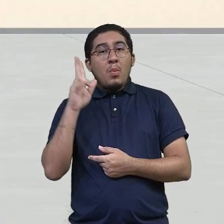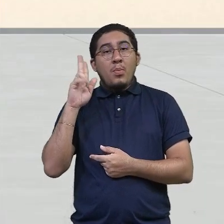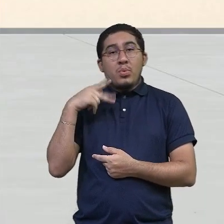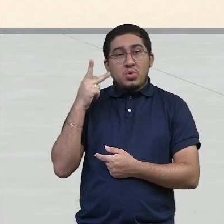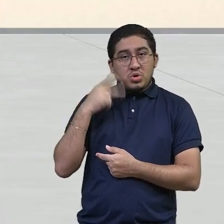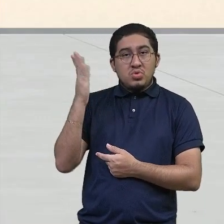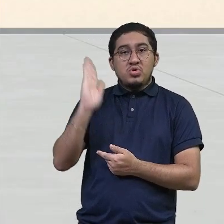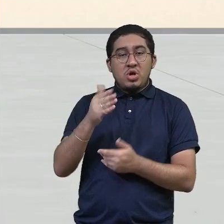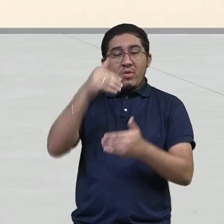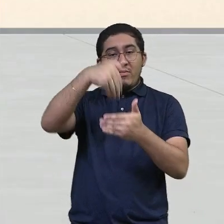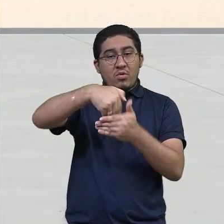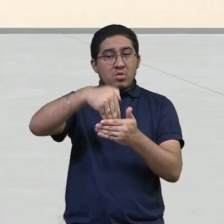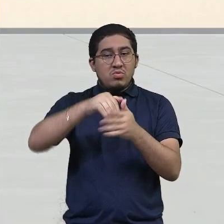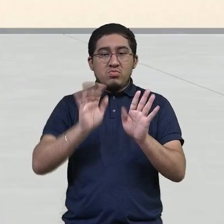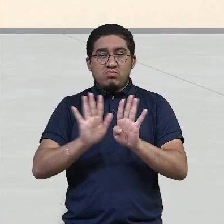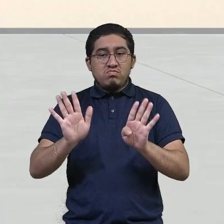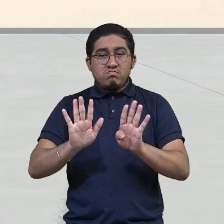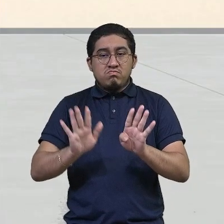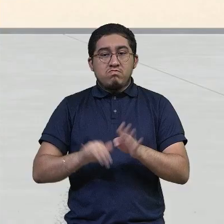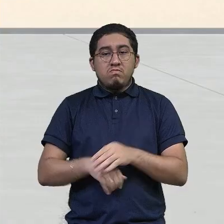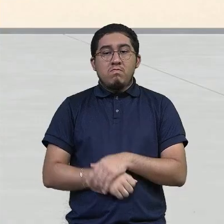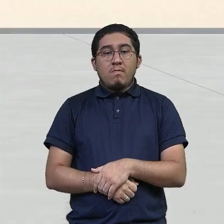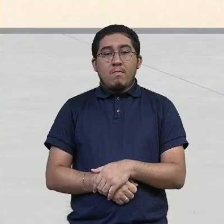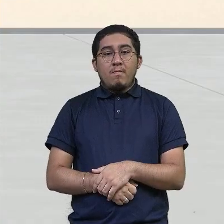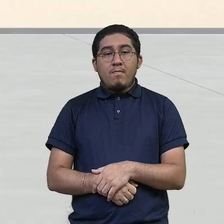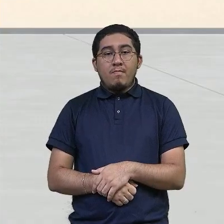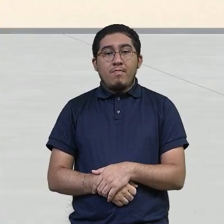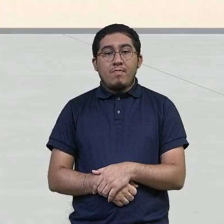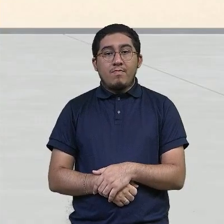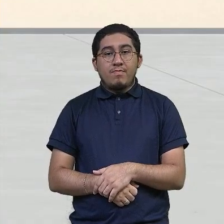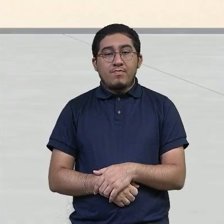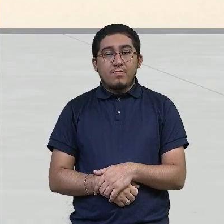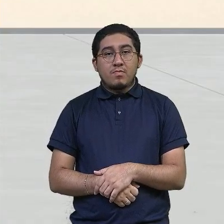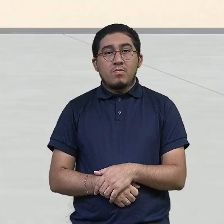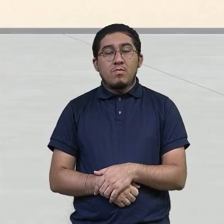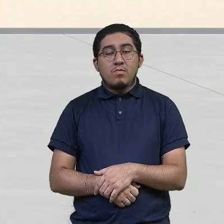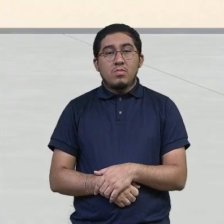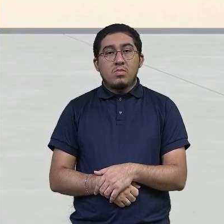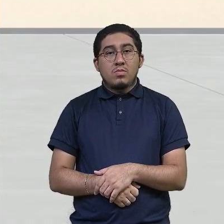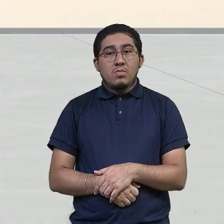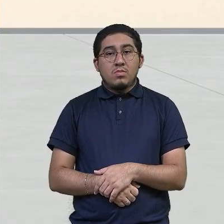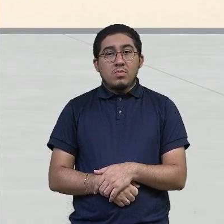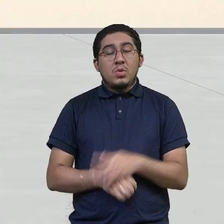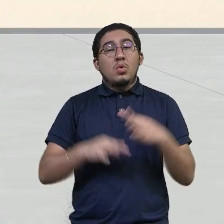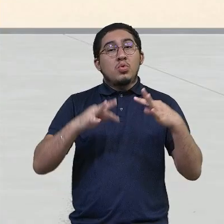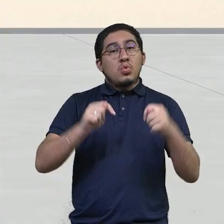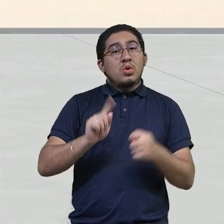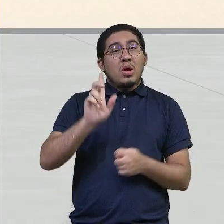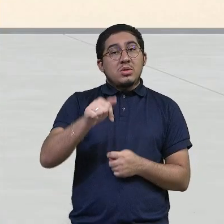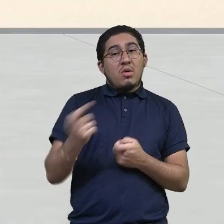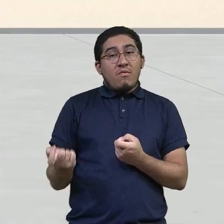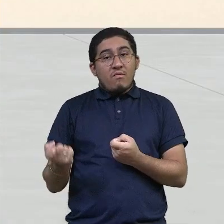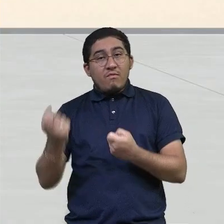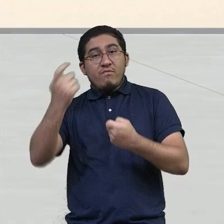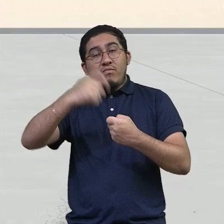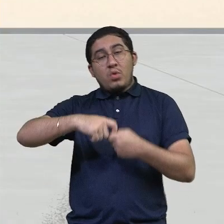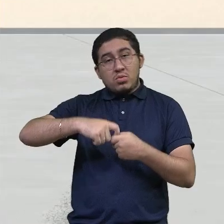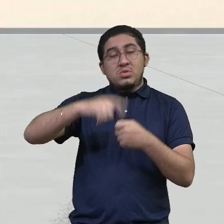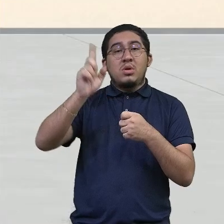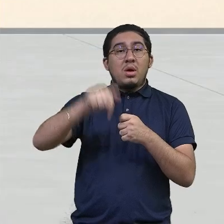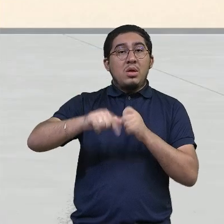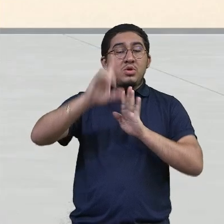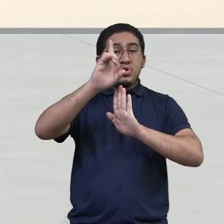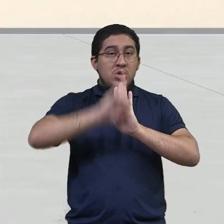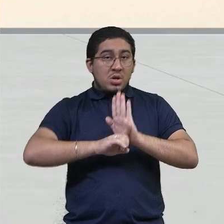é? Então, esse processo todo de reinstituir direitos civis, de reinstituir direitos